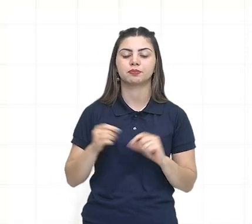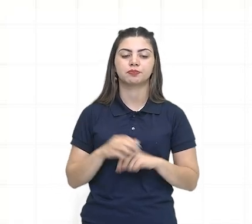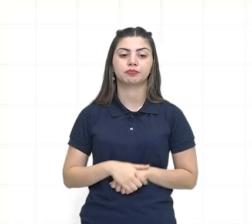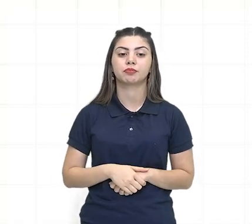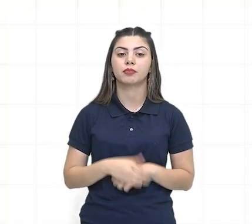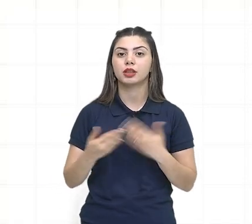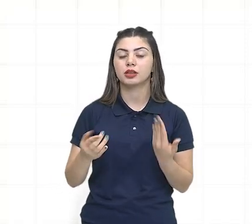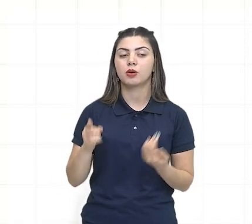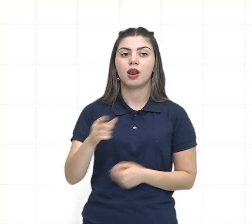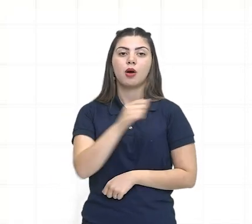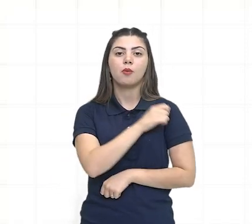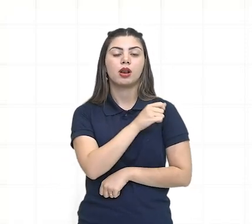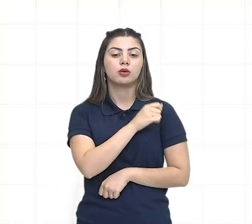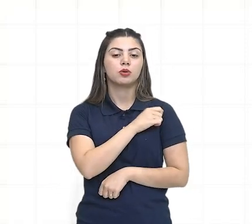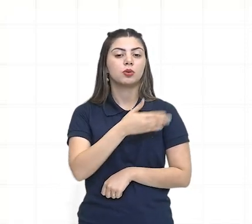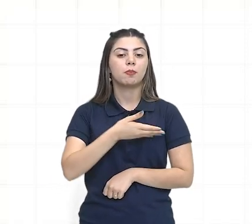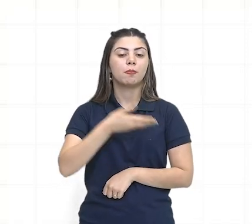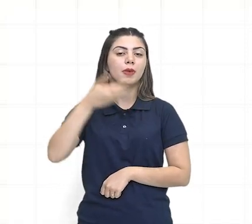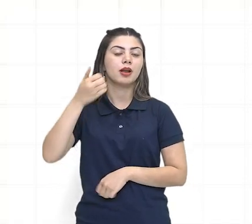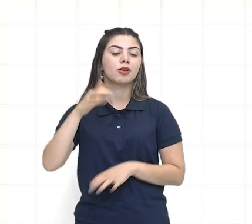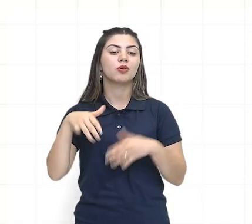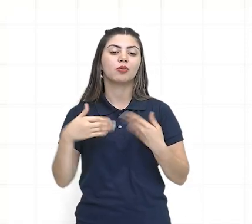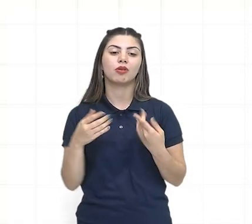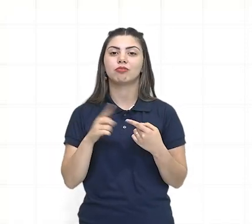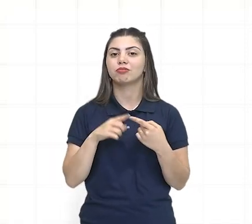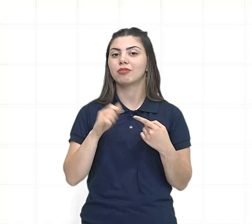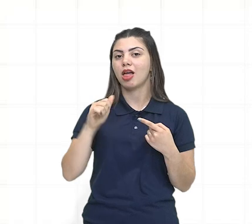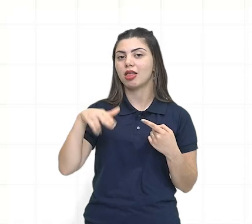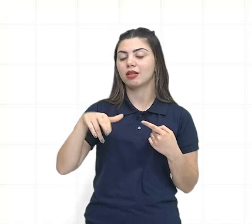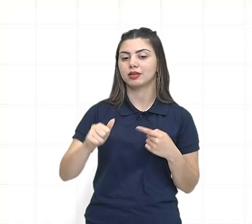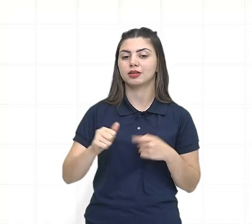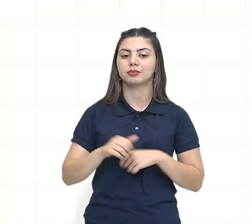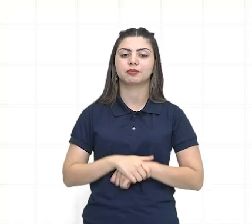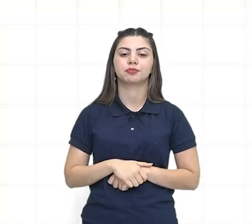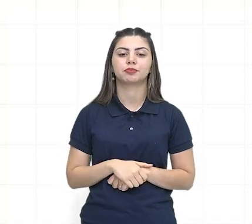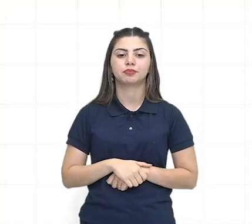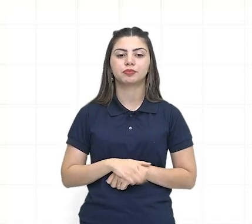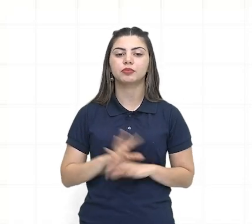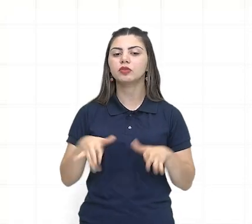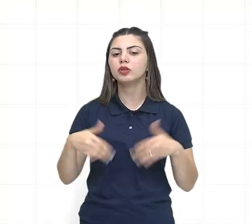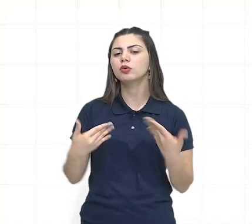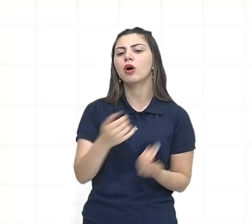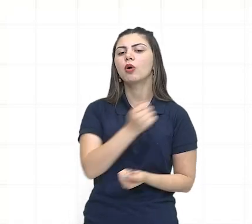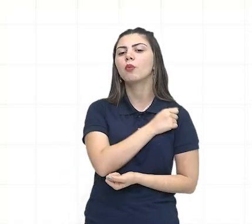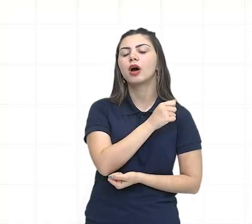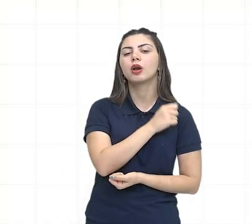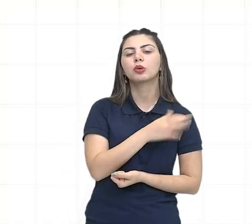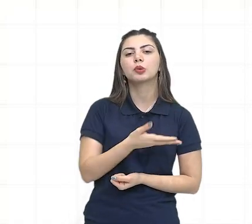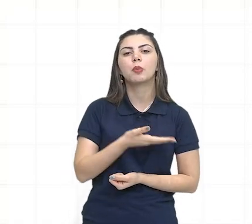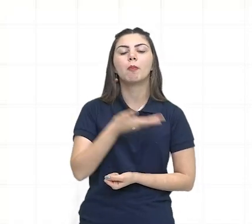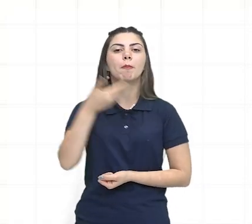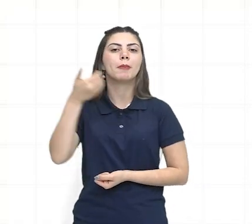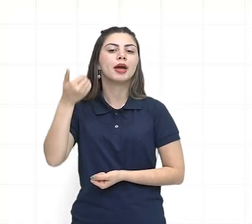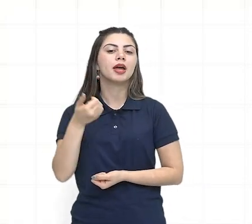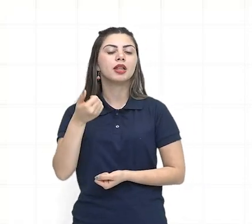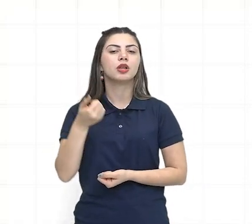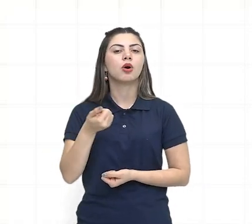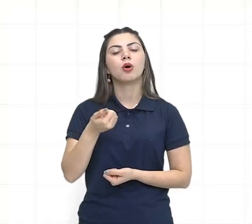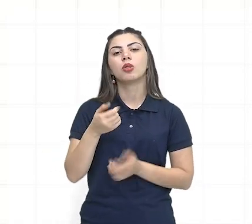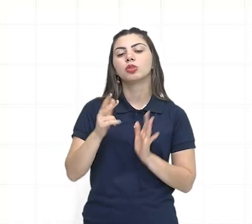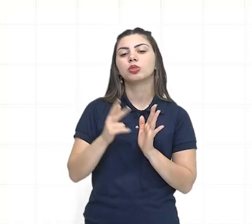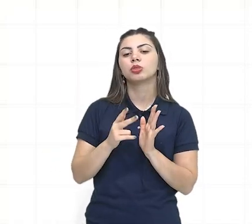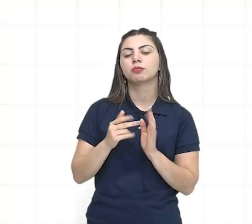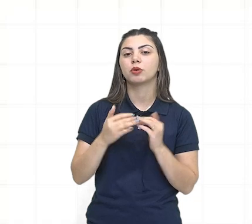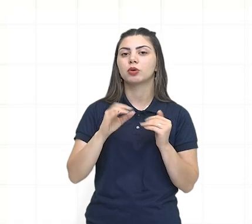o aluno com melhor desempenho é a Ana. Qual o aluno que teve o desempenho